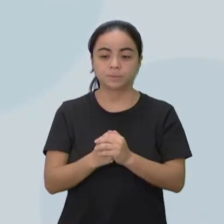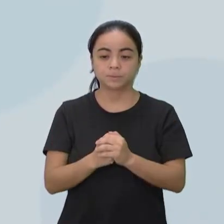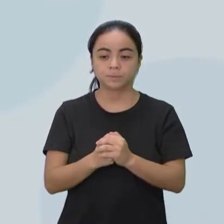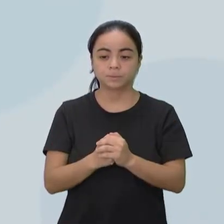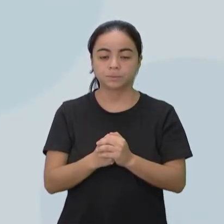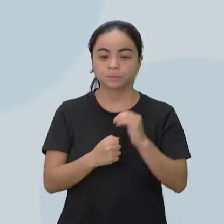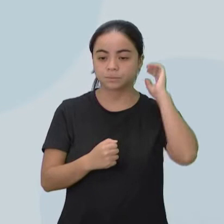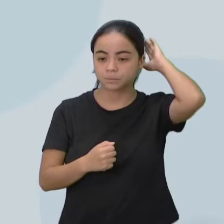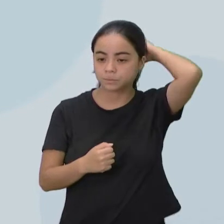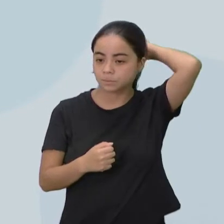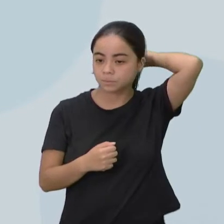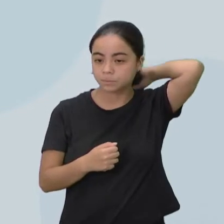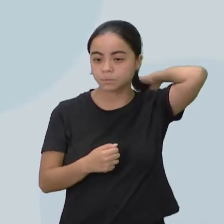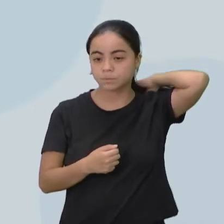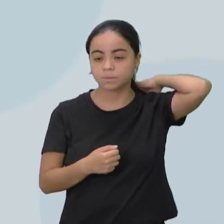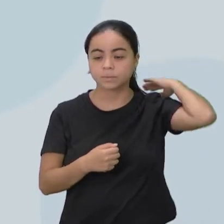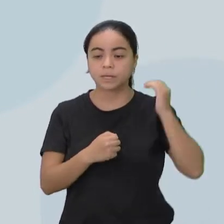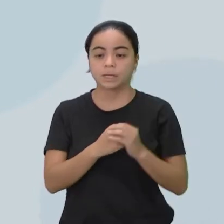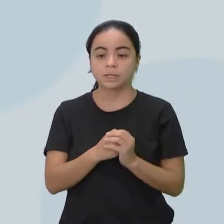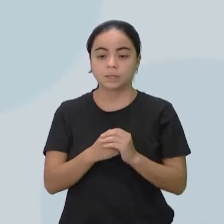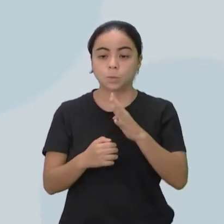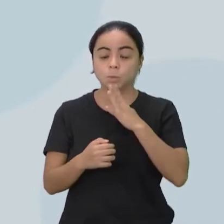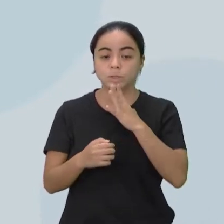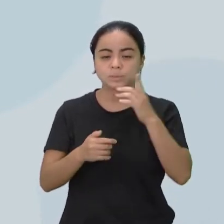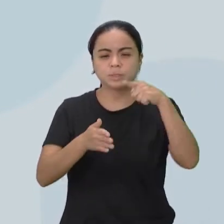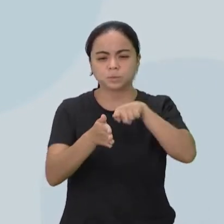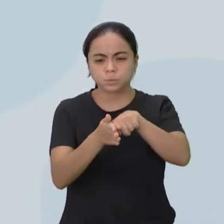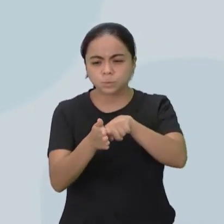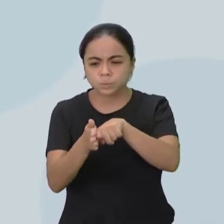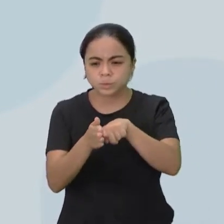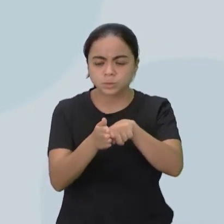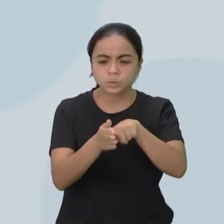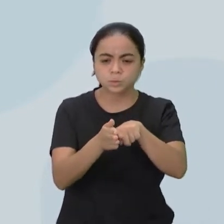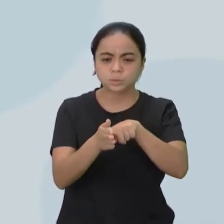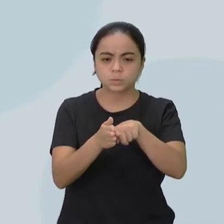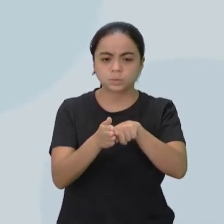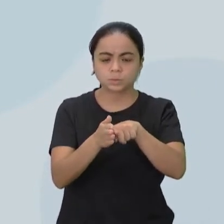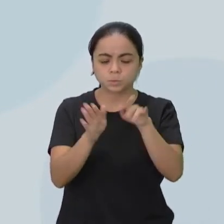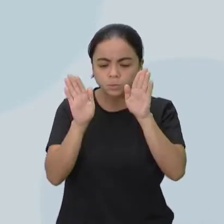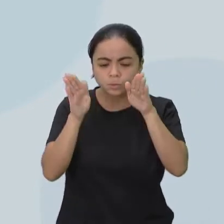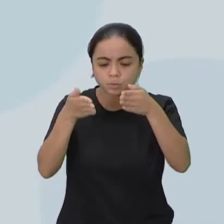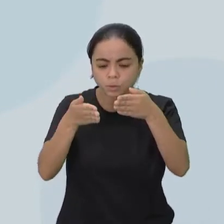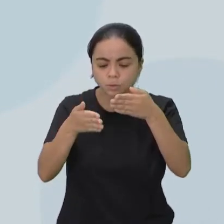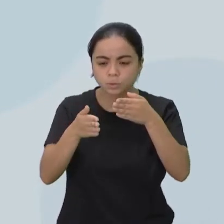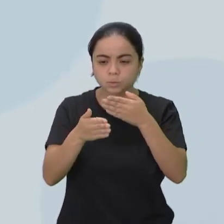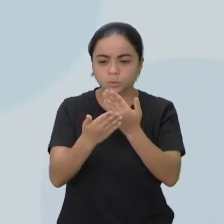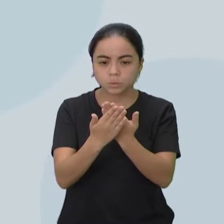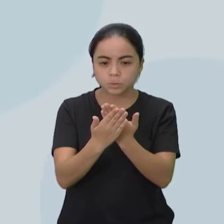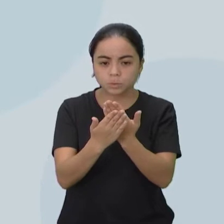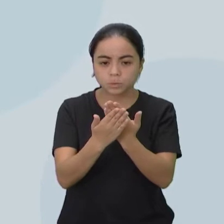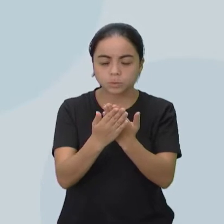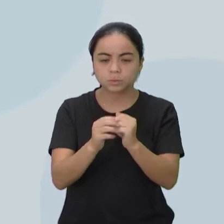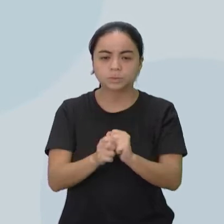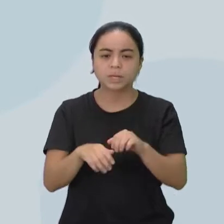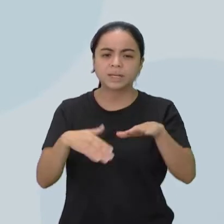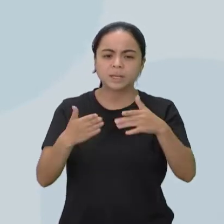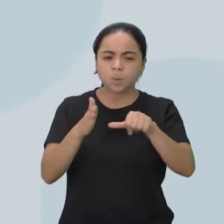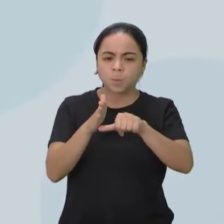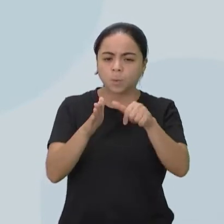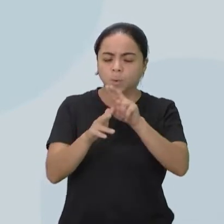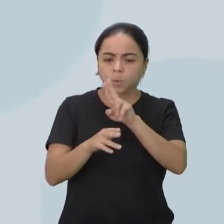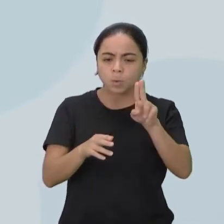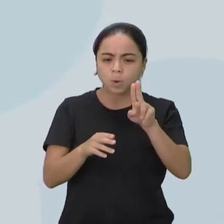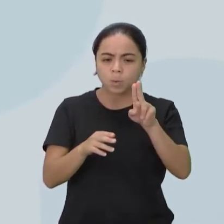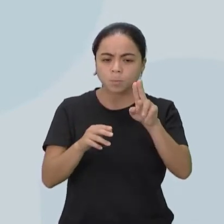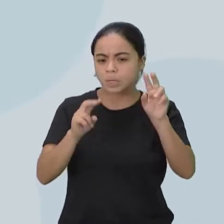alguns objetos de conhecimento, objetos de estudo, e este, ó, logo pelo nome do nosso componente, a gente tem que desconfiar,